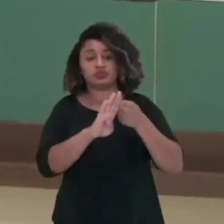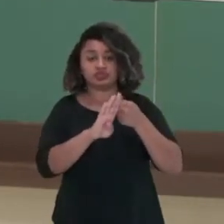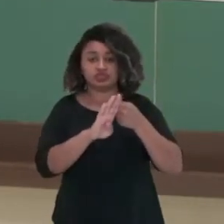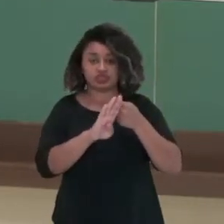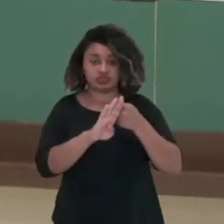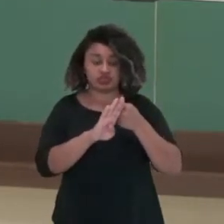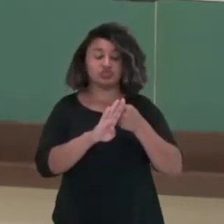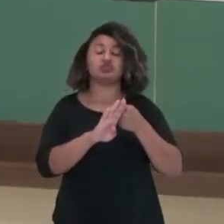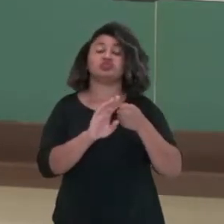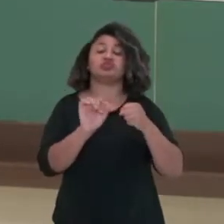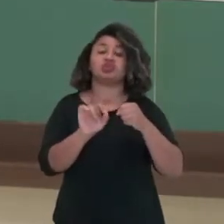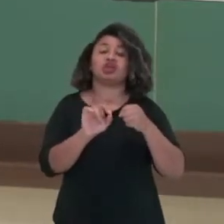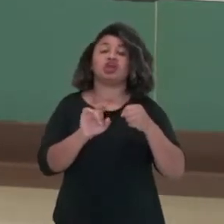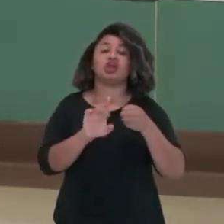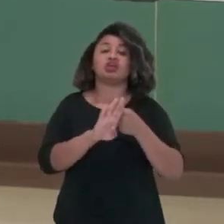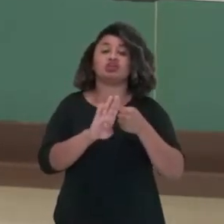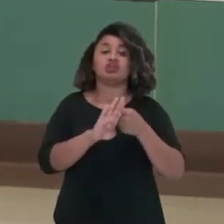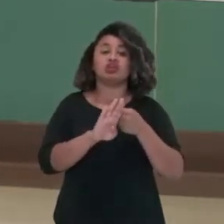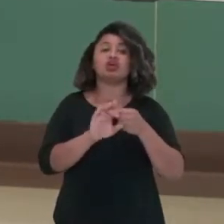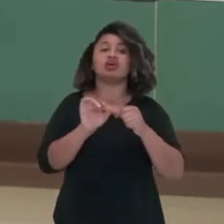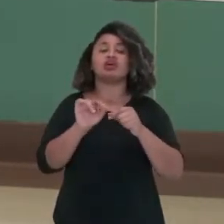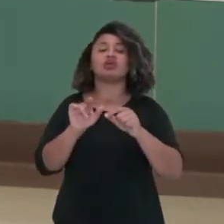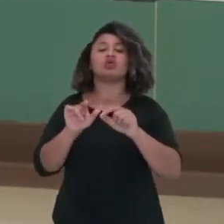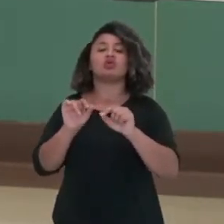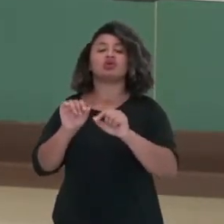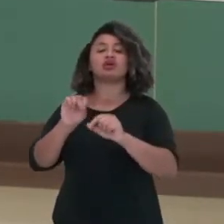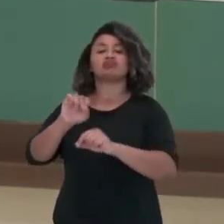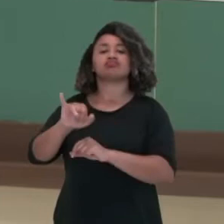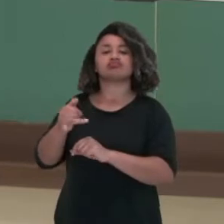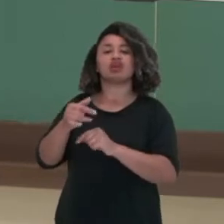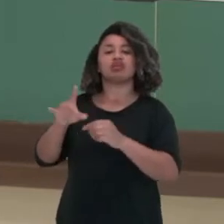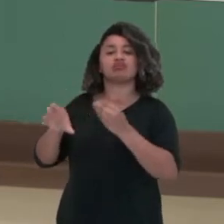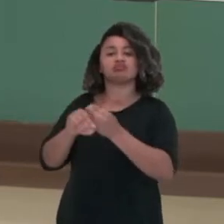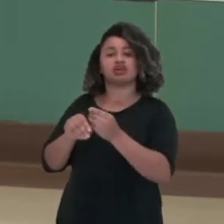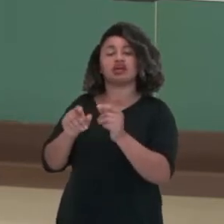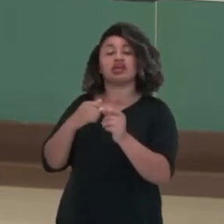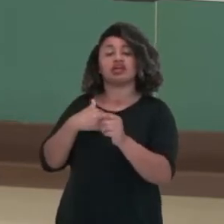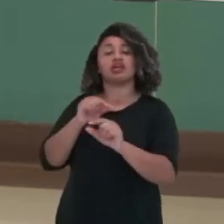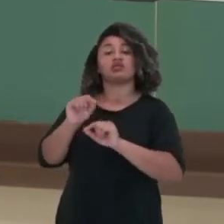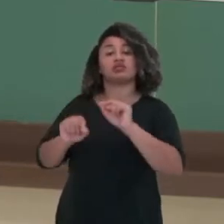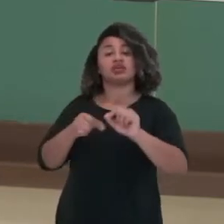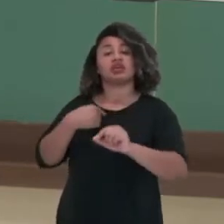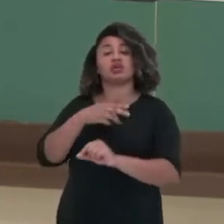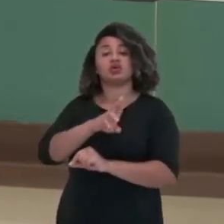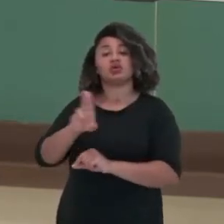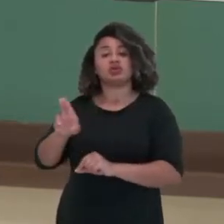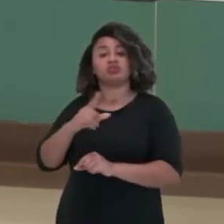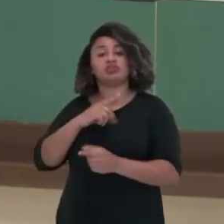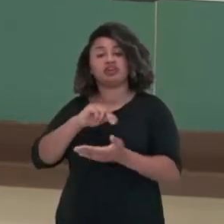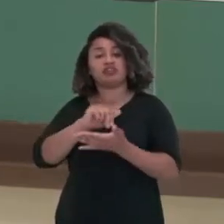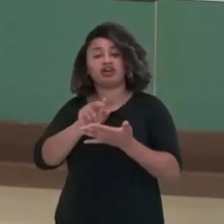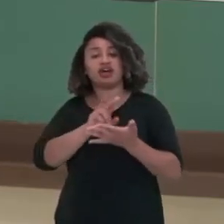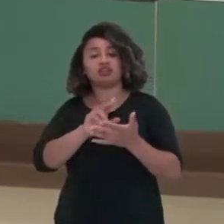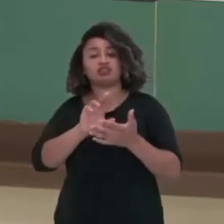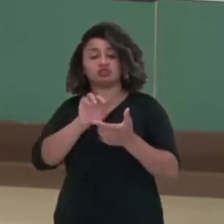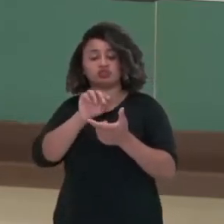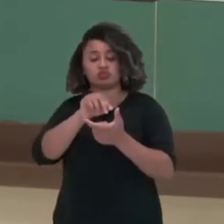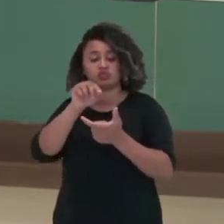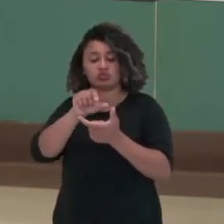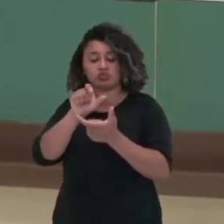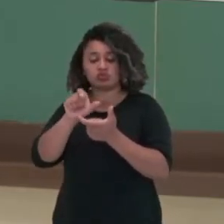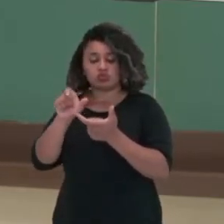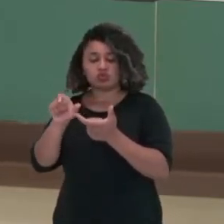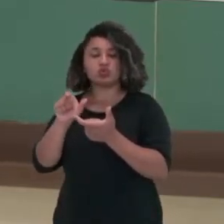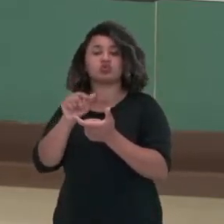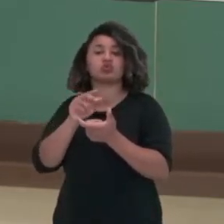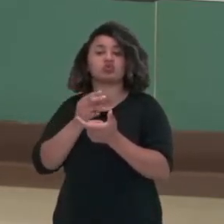sujeito composto, O que é o sujeito composto? Aquele formado por vários núcleos, dois ou